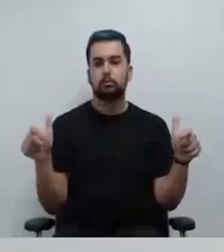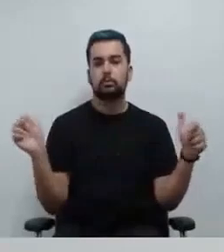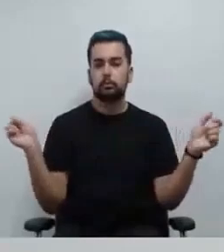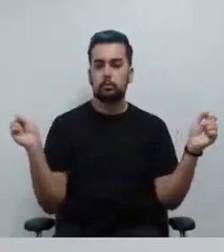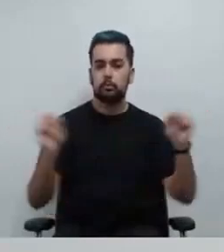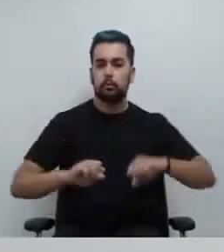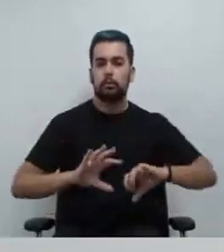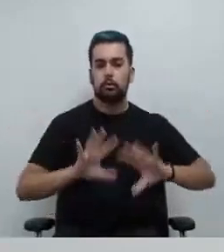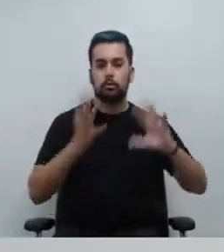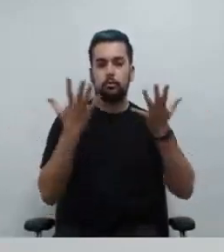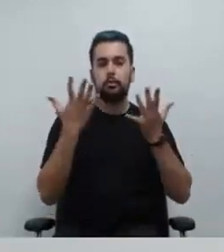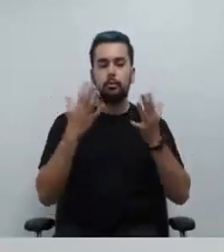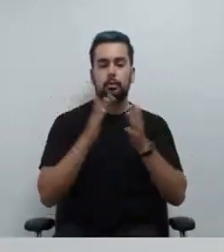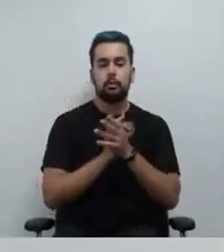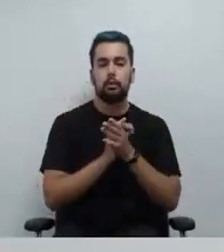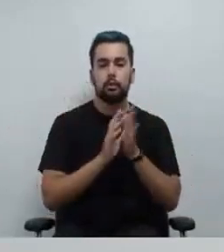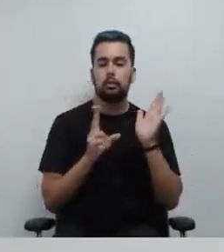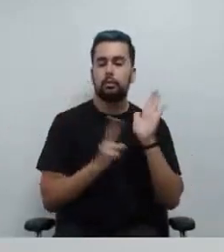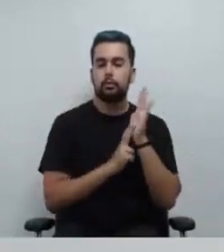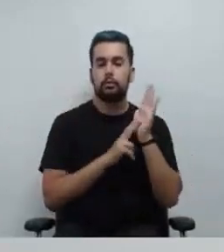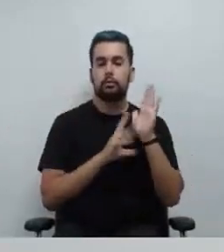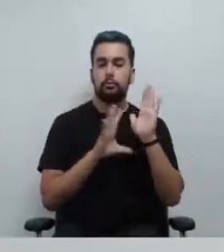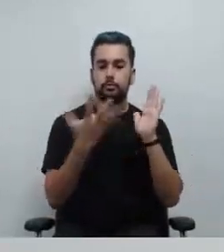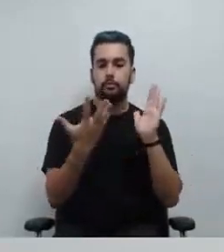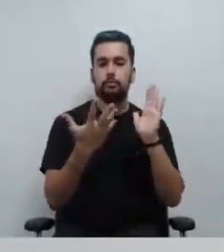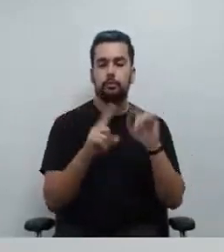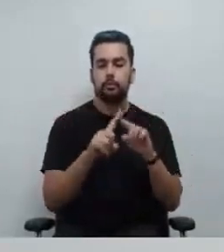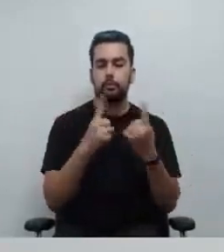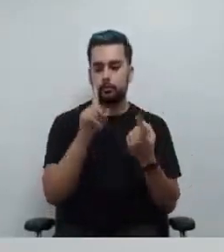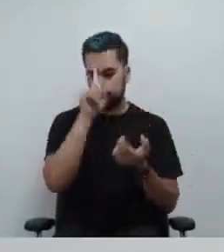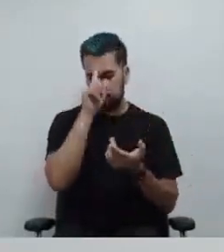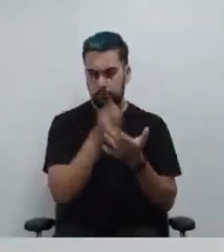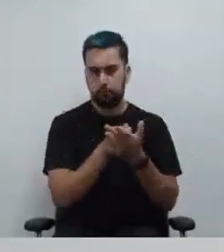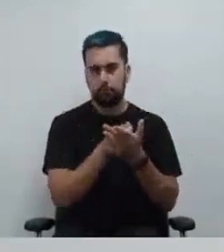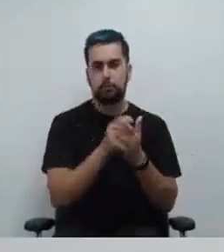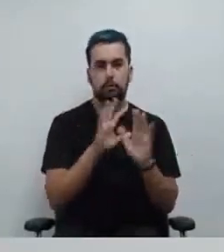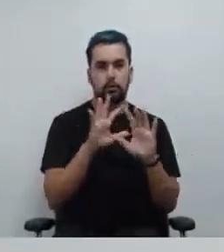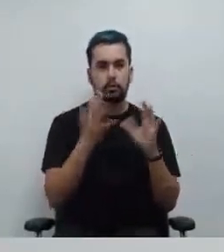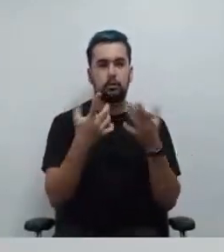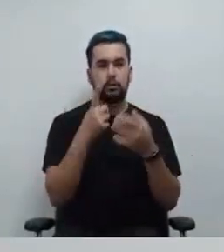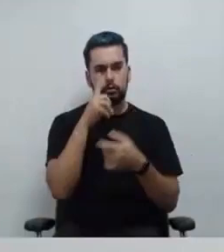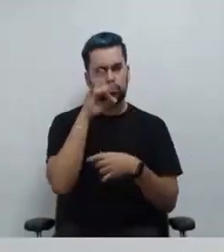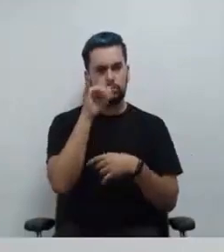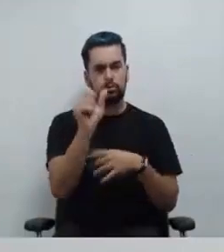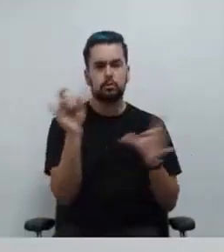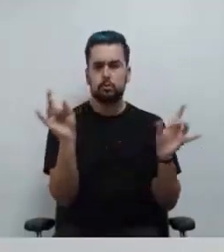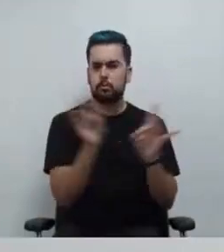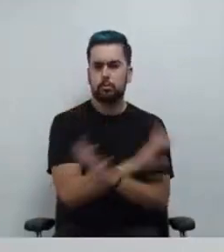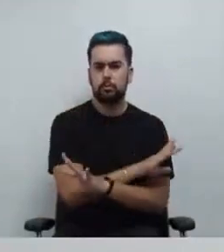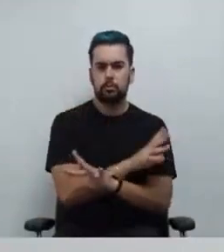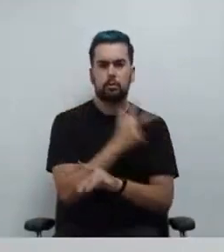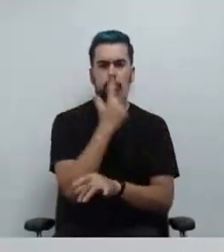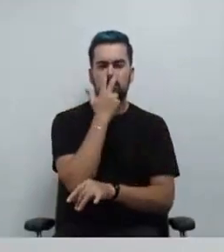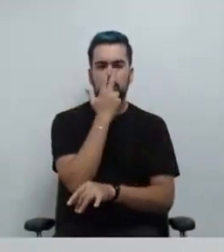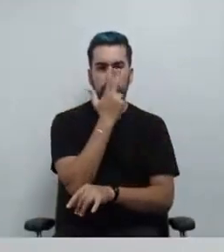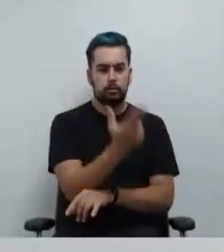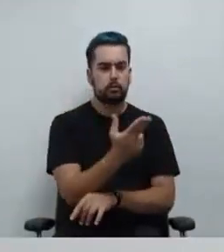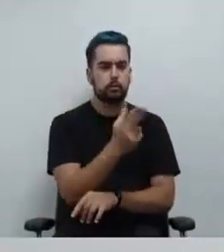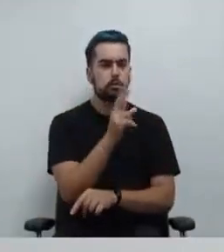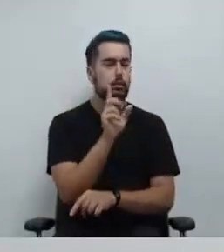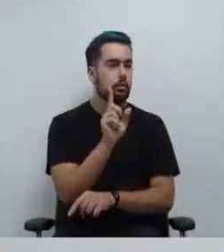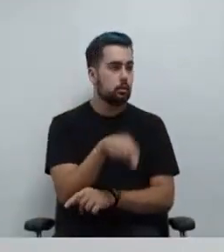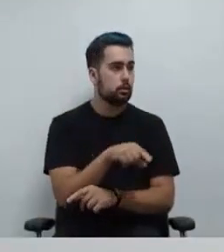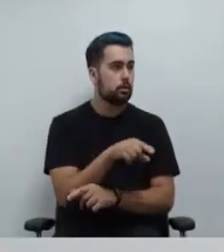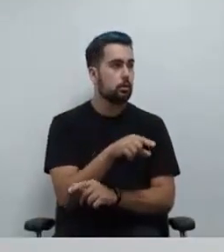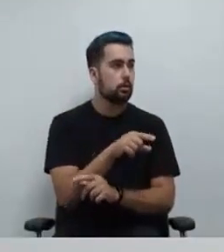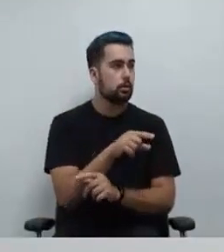posse aconteça, mas a definição de que isso vai existir um dia para terminar, eu acho que esse é um norte